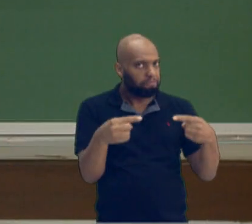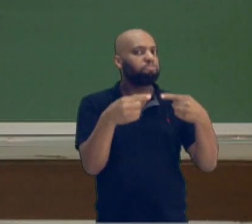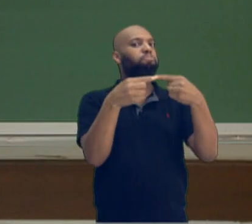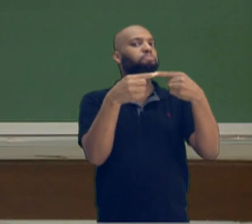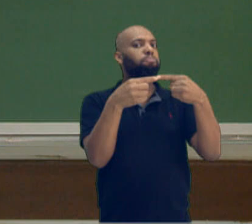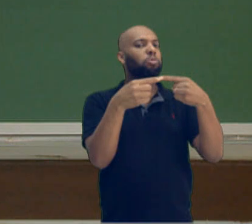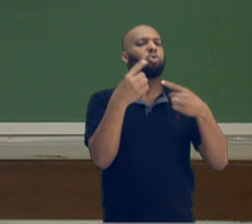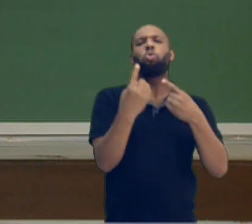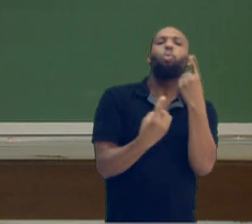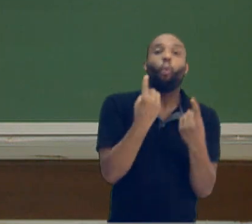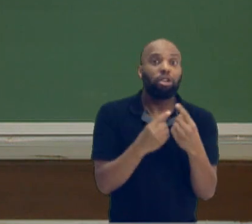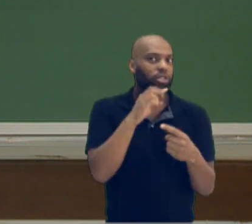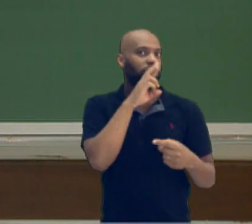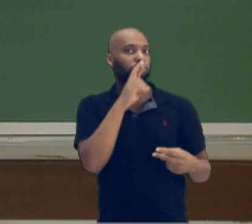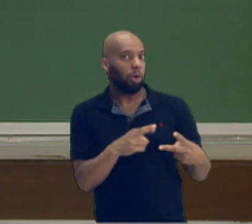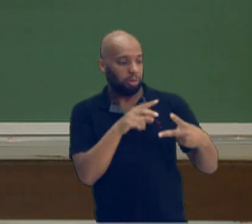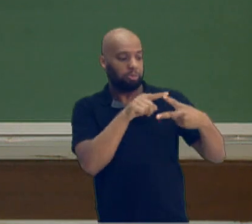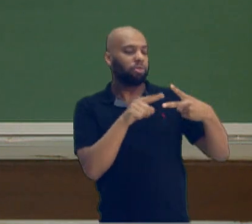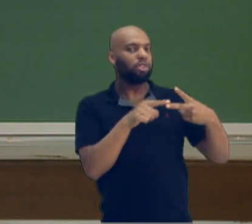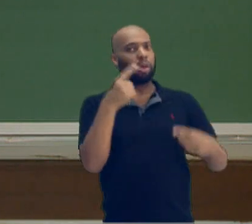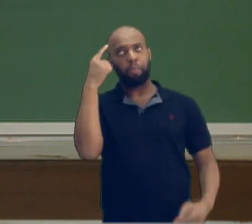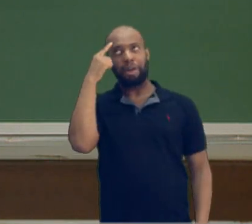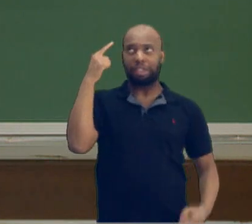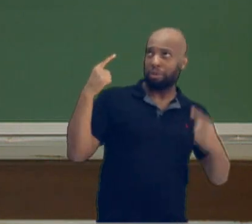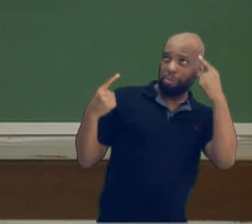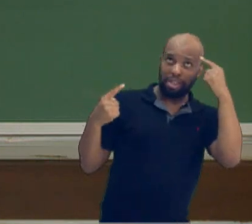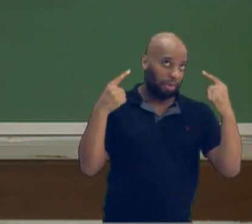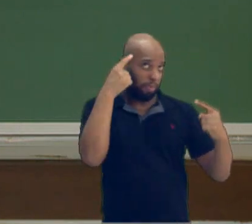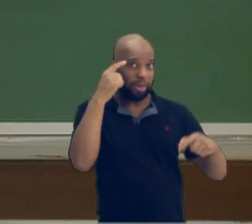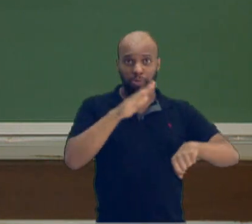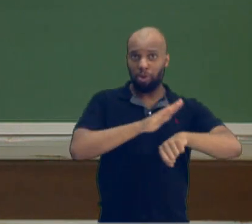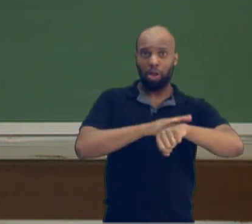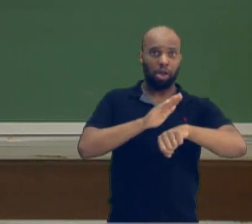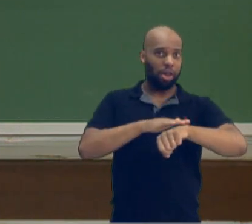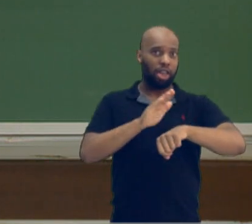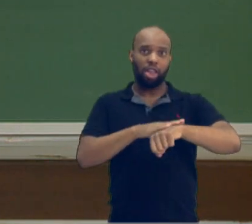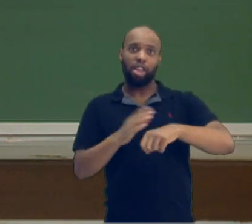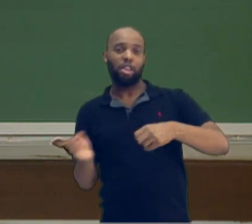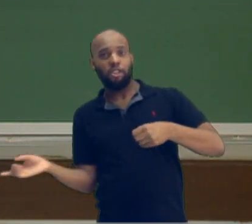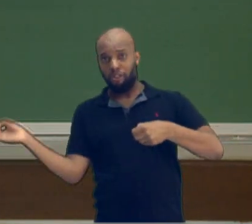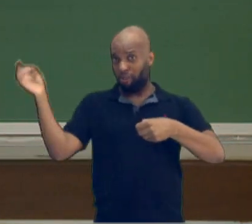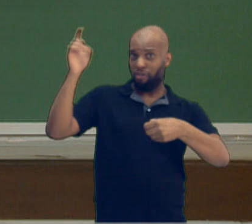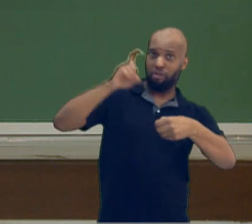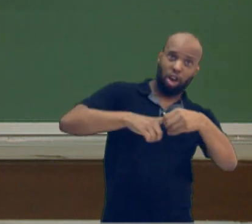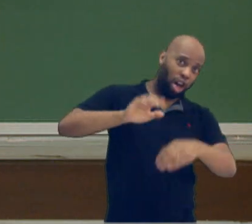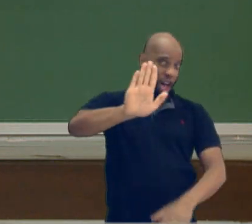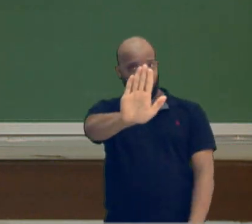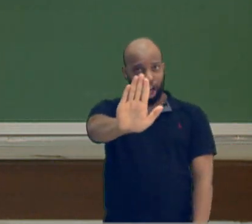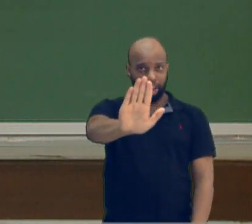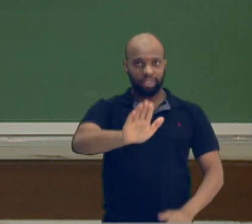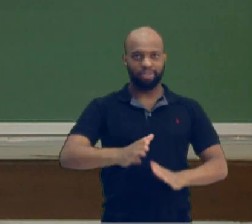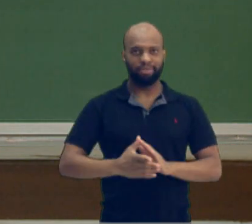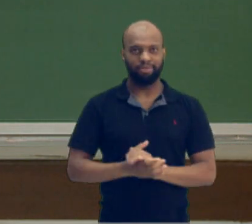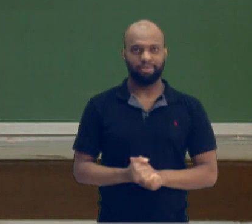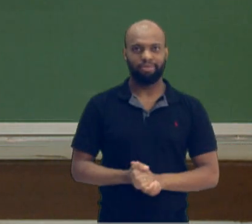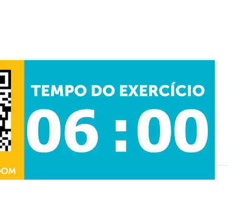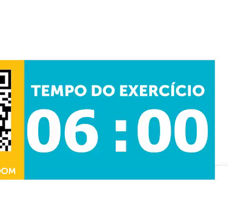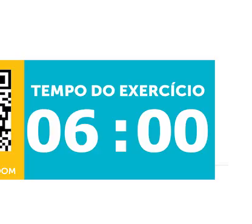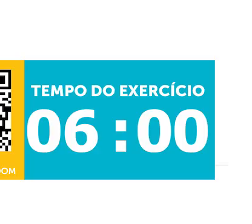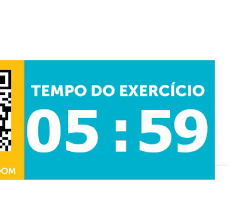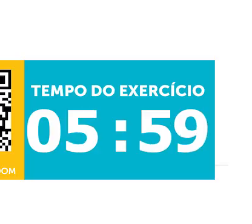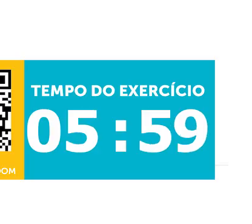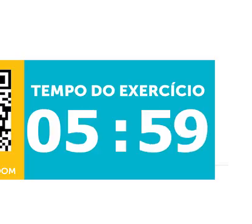correta? Qual seria a resposta? Pensando um tempinho e daqui a pouco, Barbela